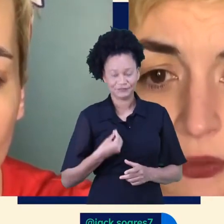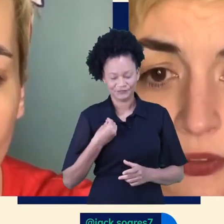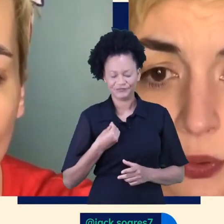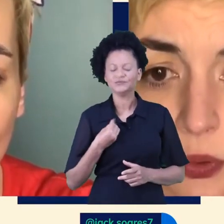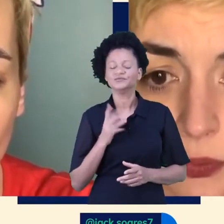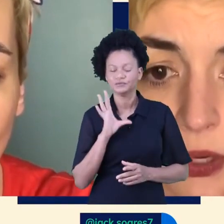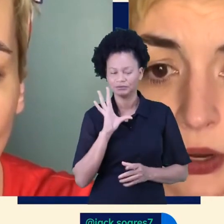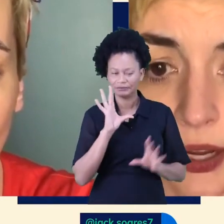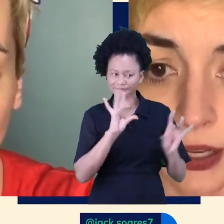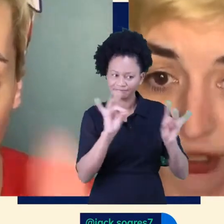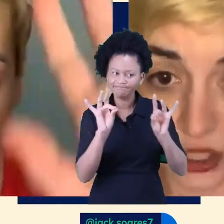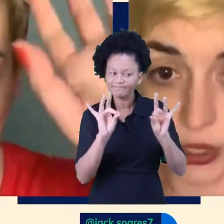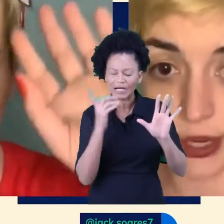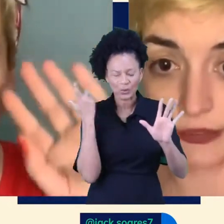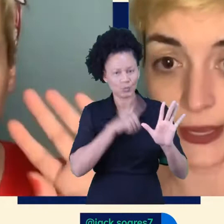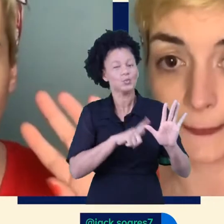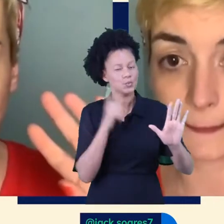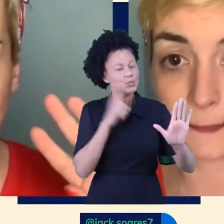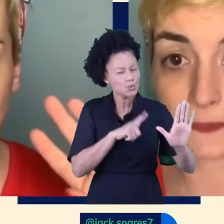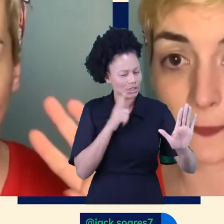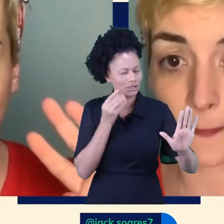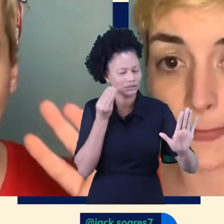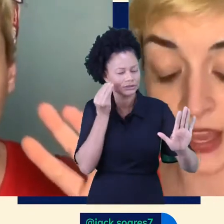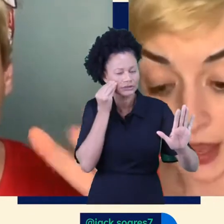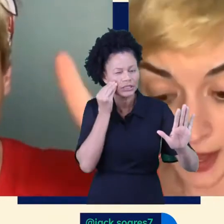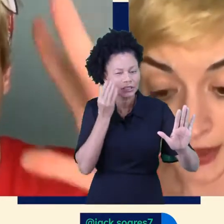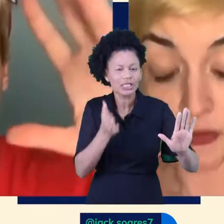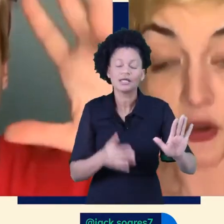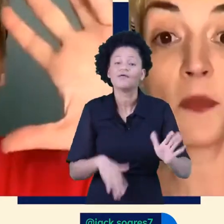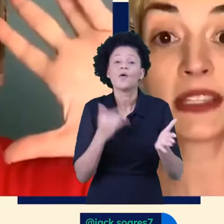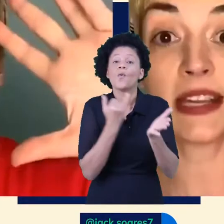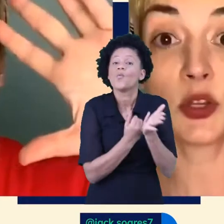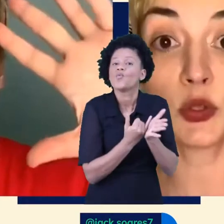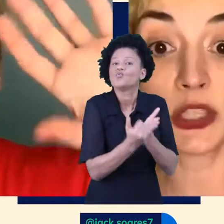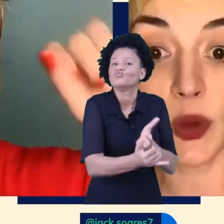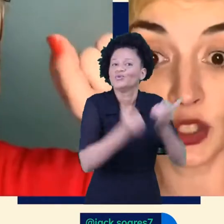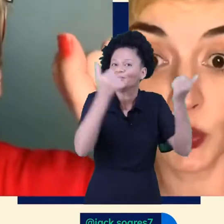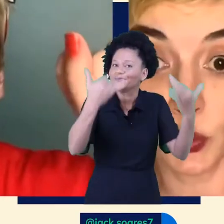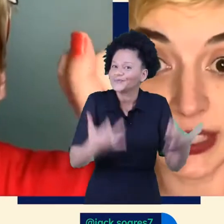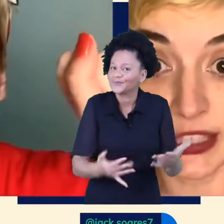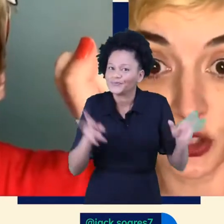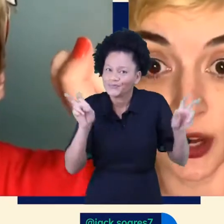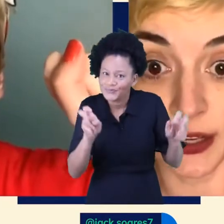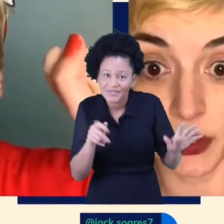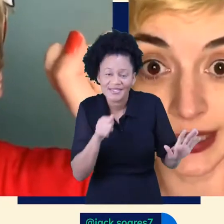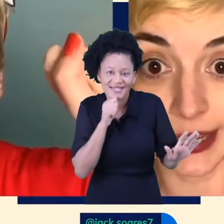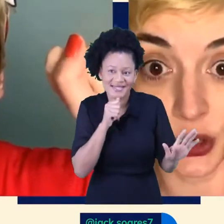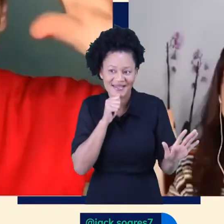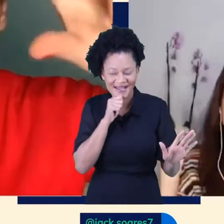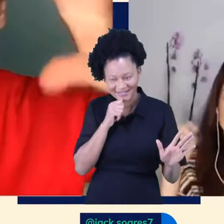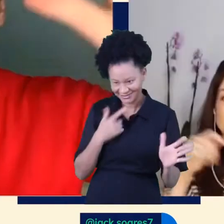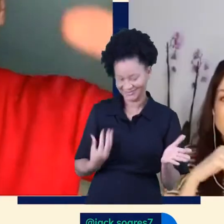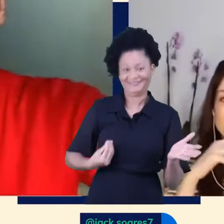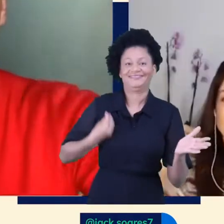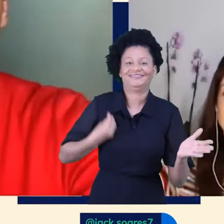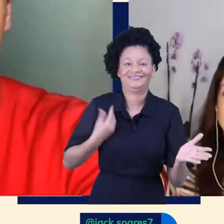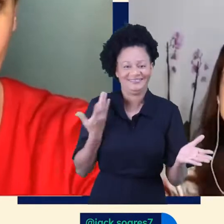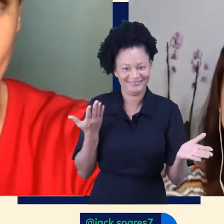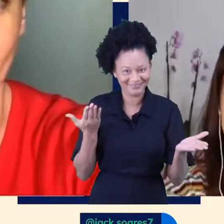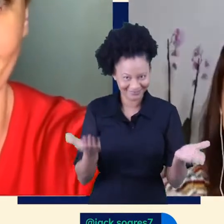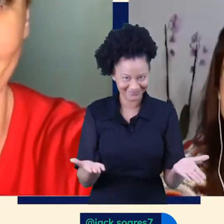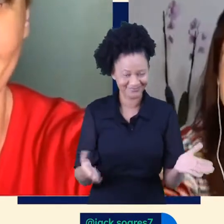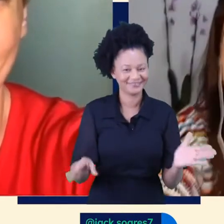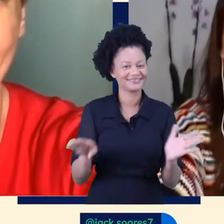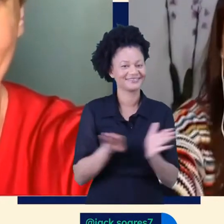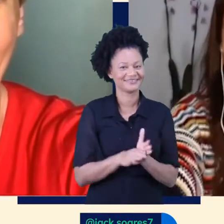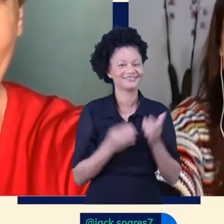Transmitir ao vivo com. Agora, acho que agora vai. Vou começar a introduzir o assunto aqui, só enquanto a Carol tá chegando. A Carol